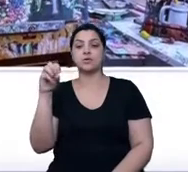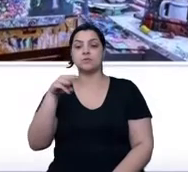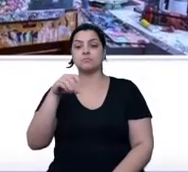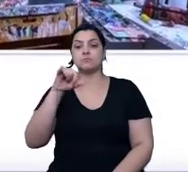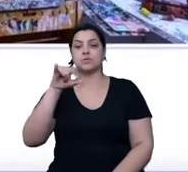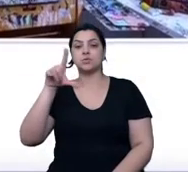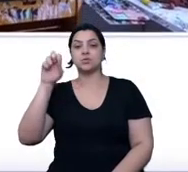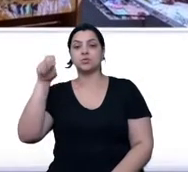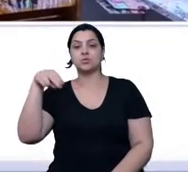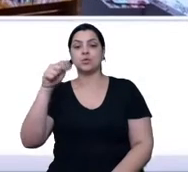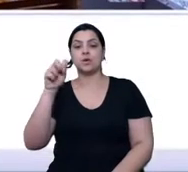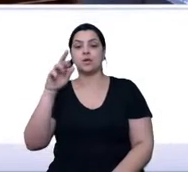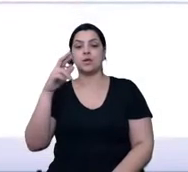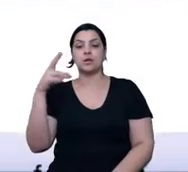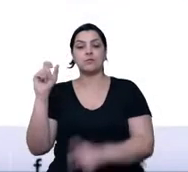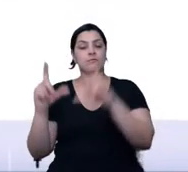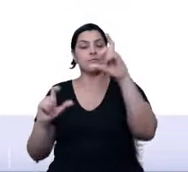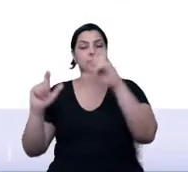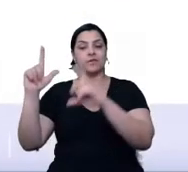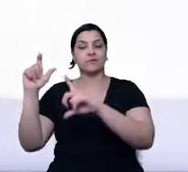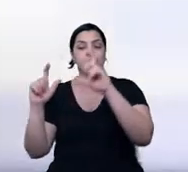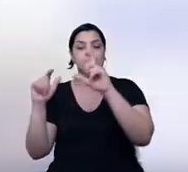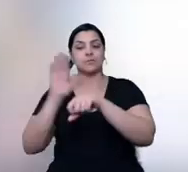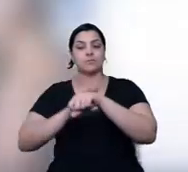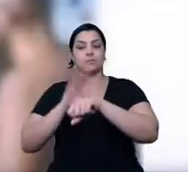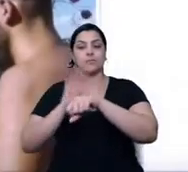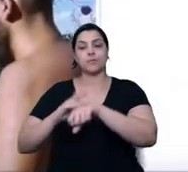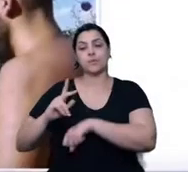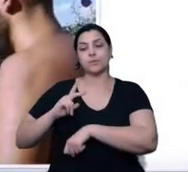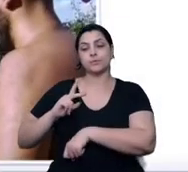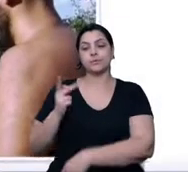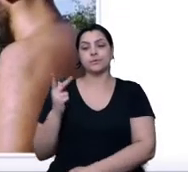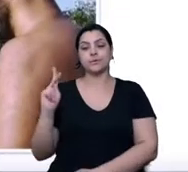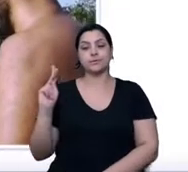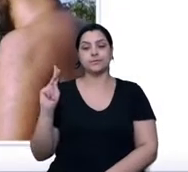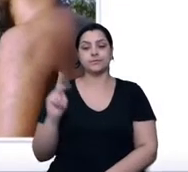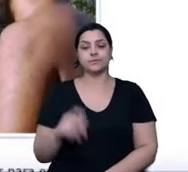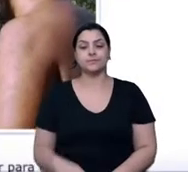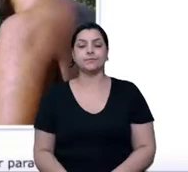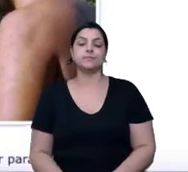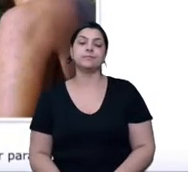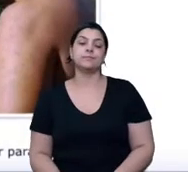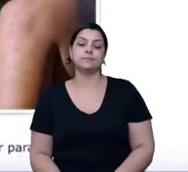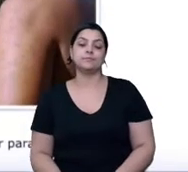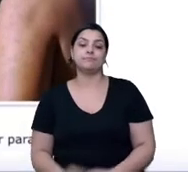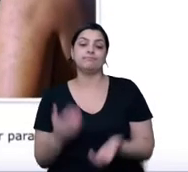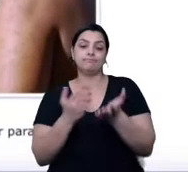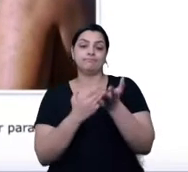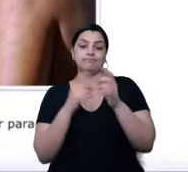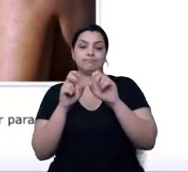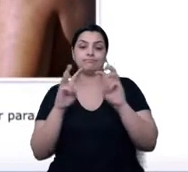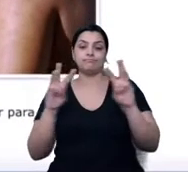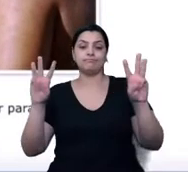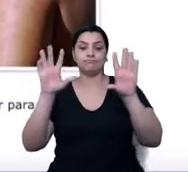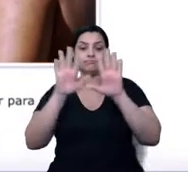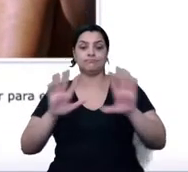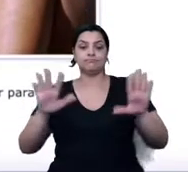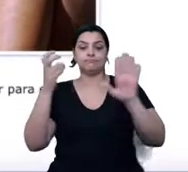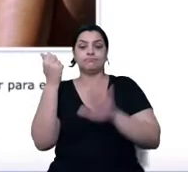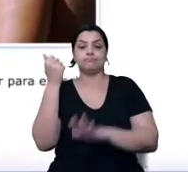ao lado, fotografias do acervo pessoal do artista. Página virtual de fundo branco com